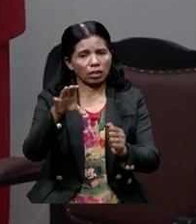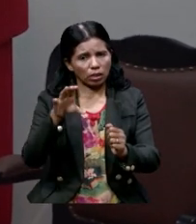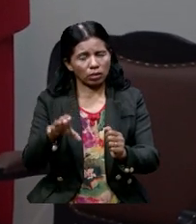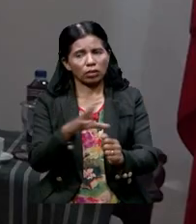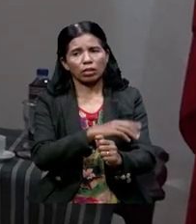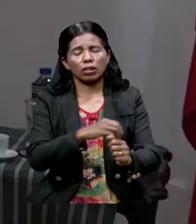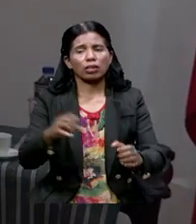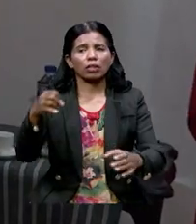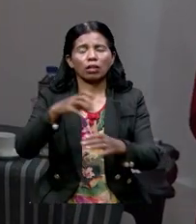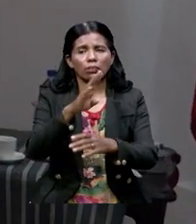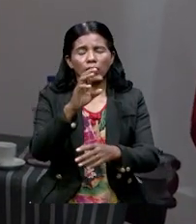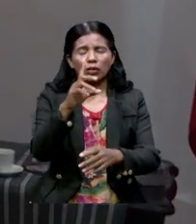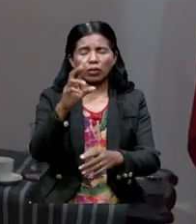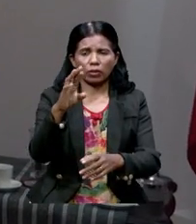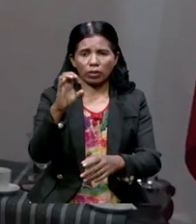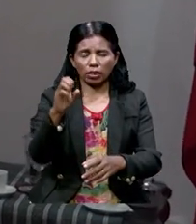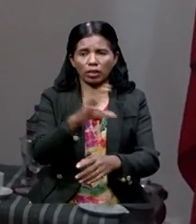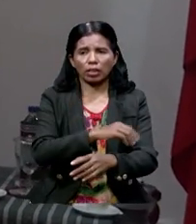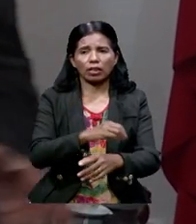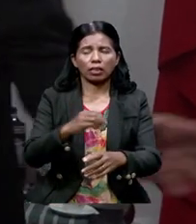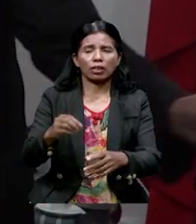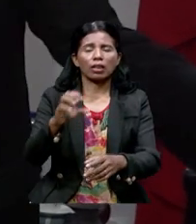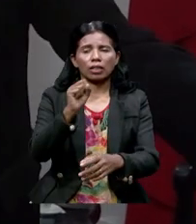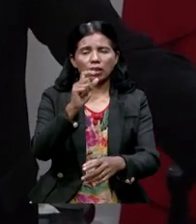inclui Bolloré Logística Timor-Leste, no STV